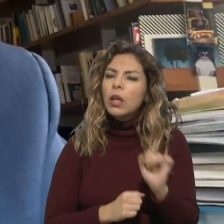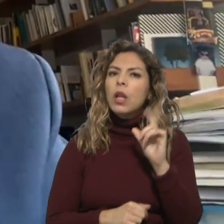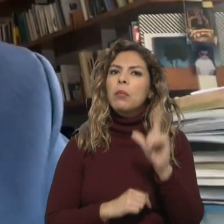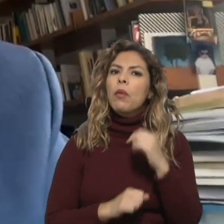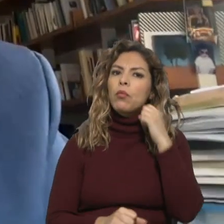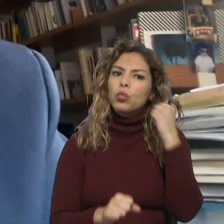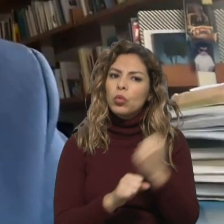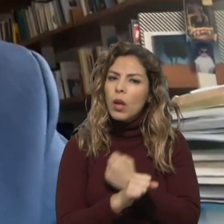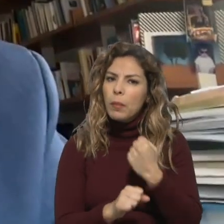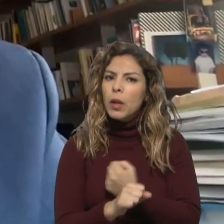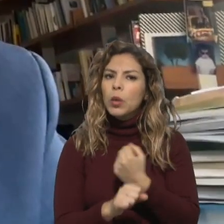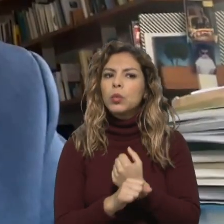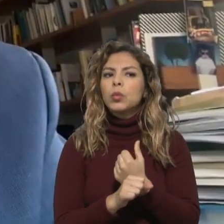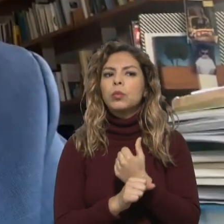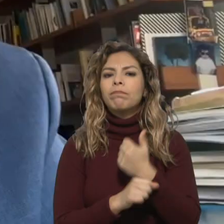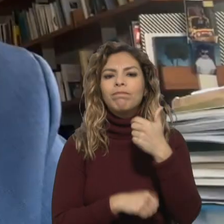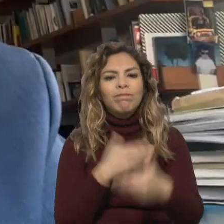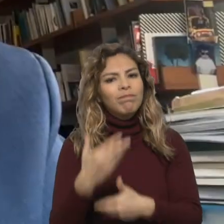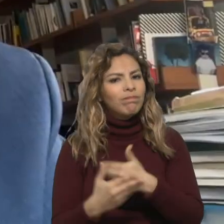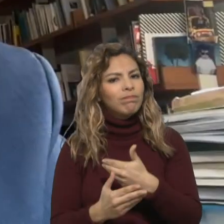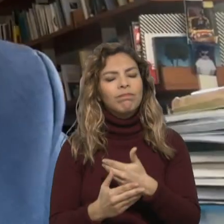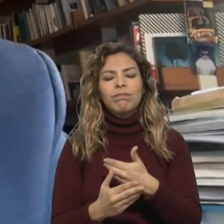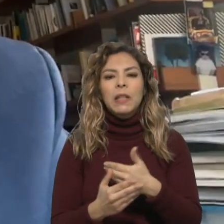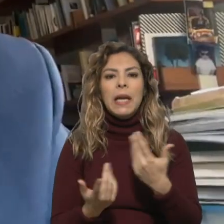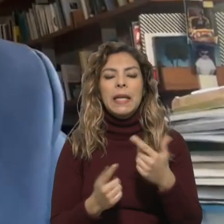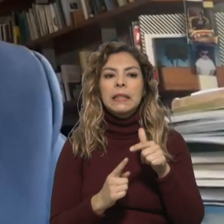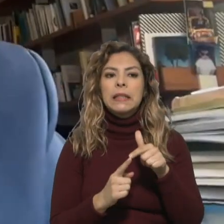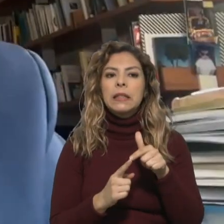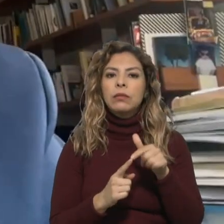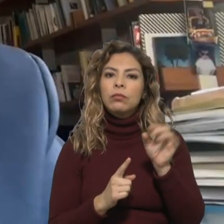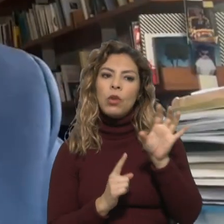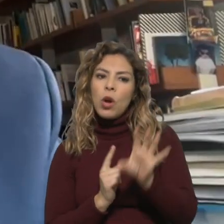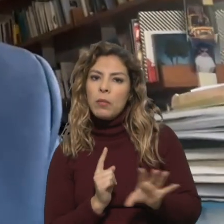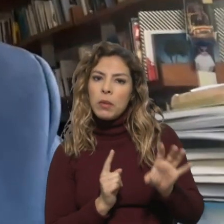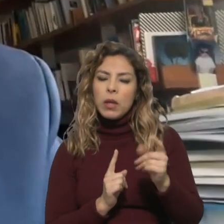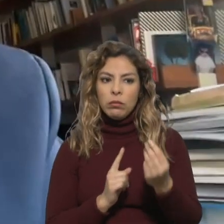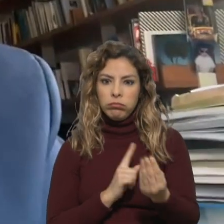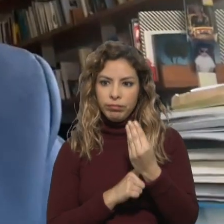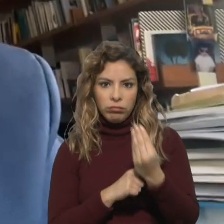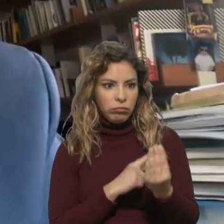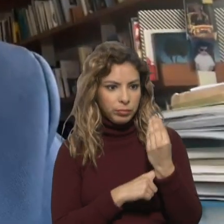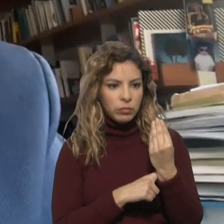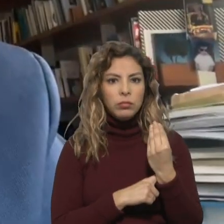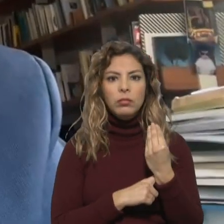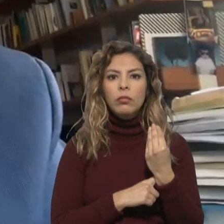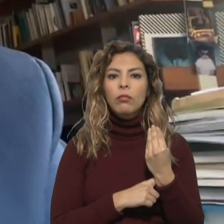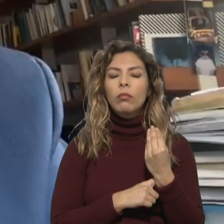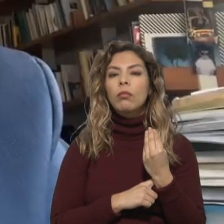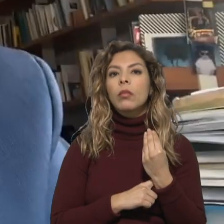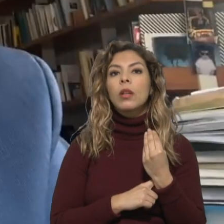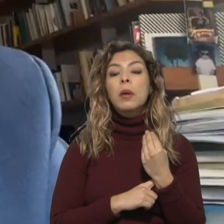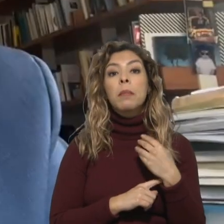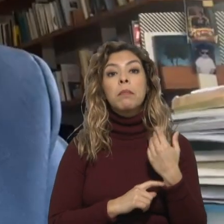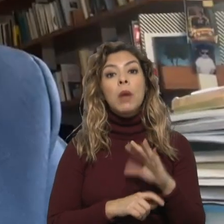também de certos níveis da liderança eclesial, com exceções sempre, mas tendencialmente assim. E por